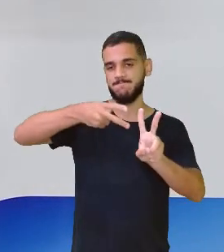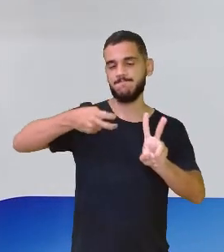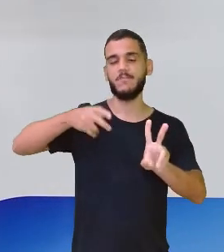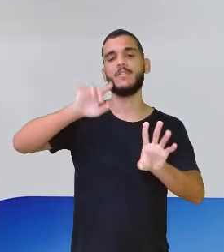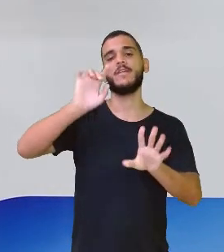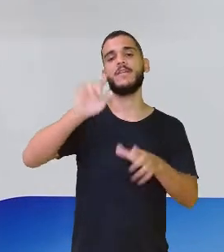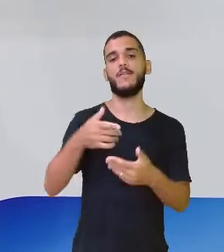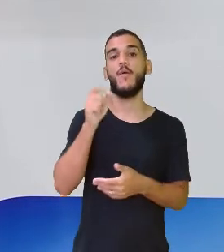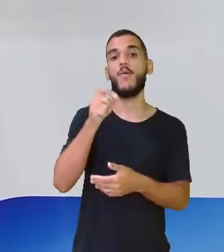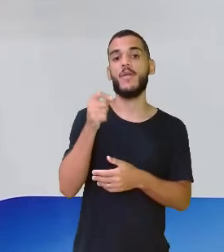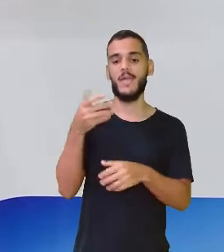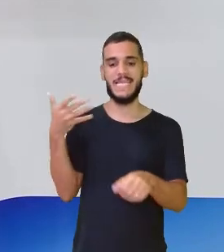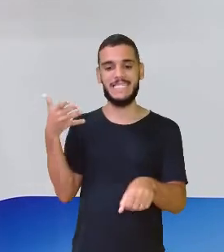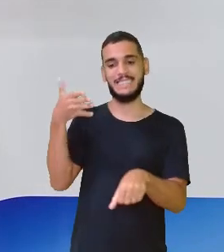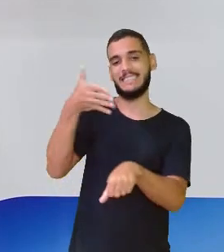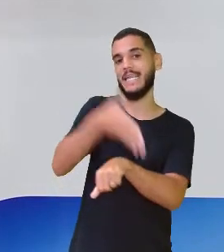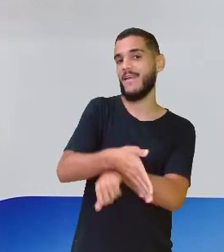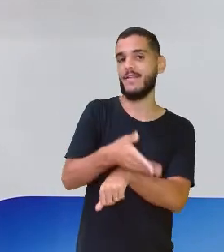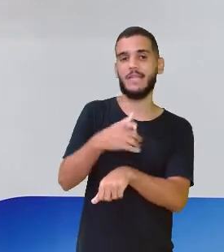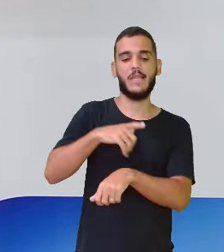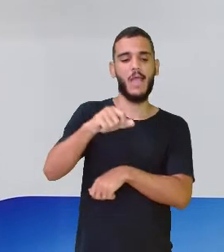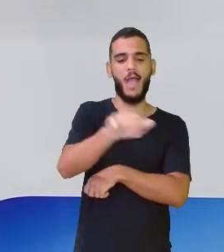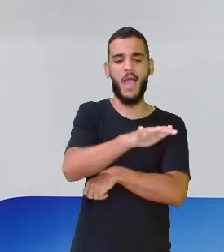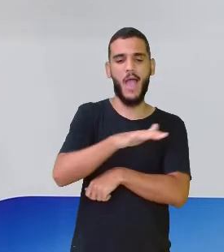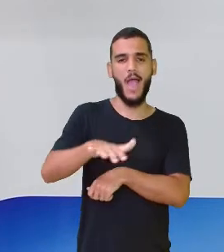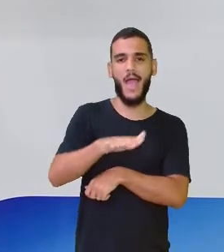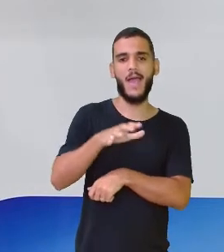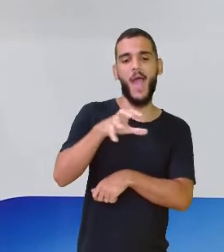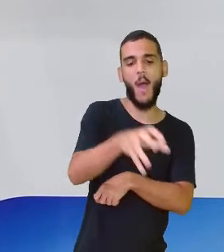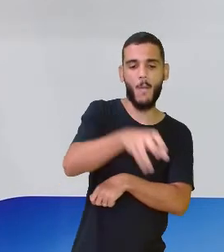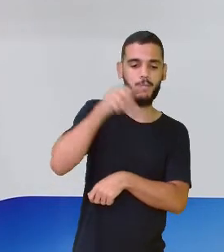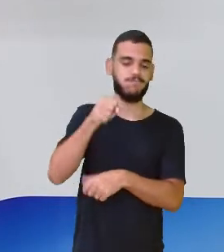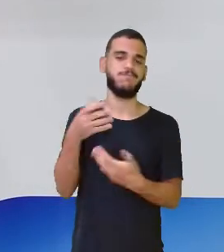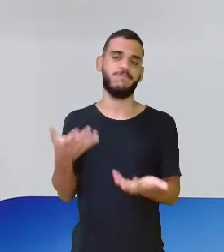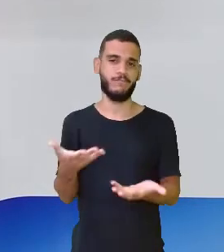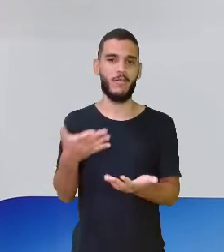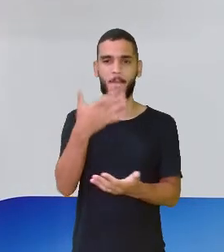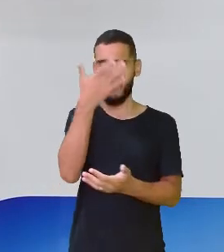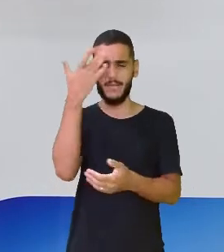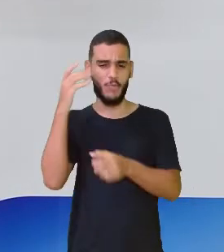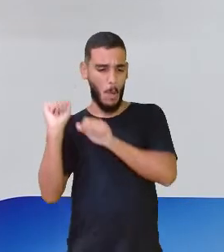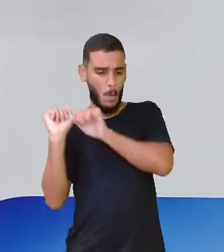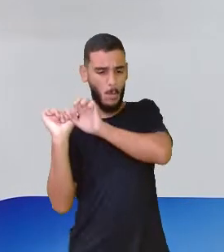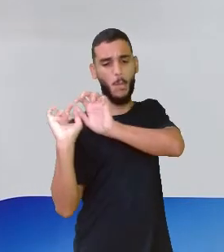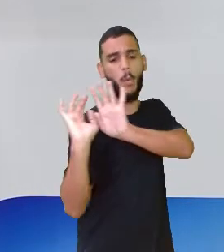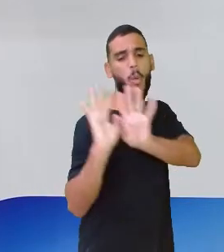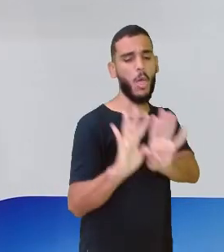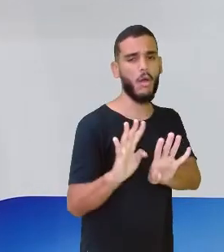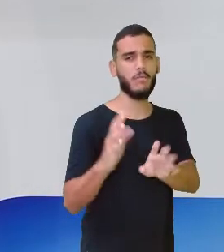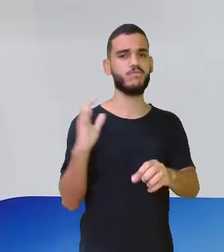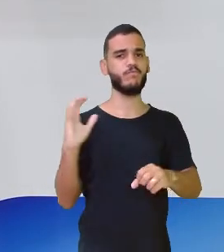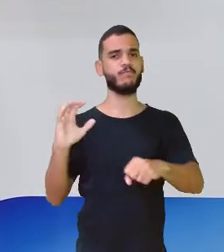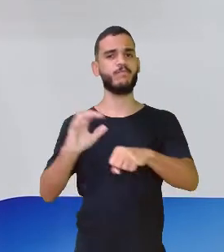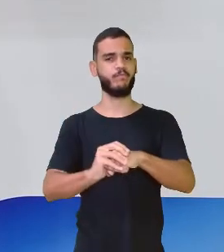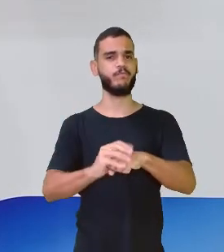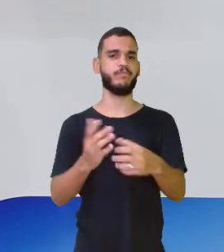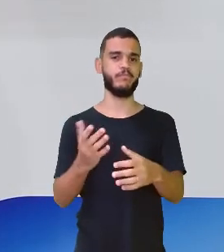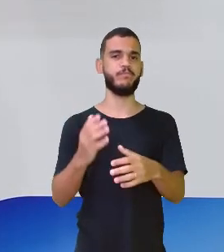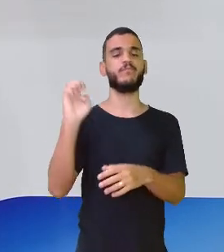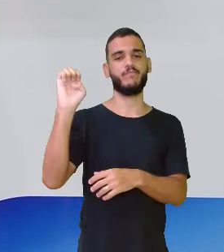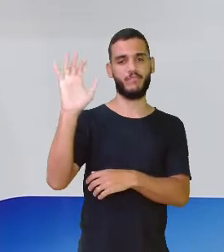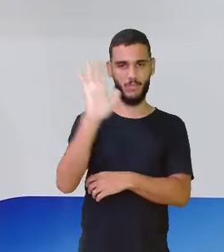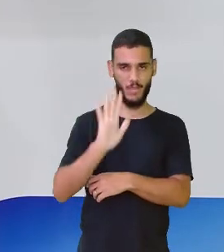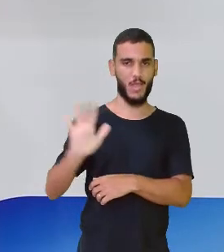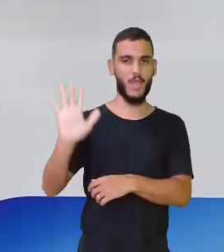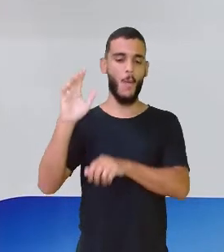foram invadidos, né, tiveram seus territórios invadidos por colonizadores